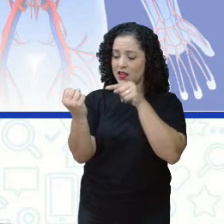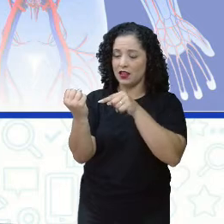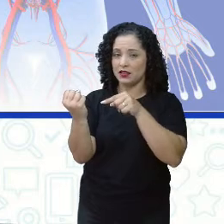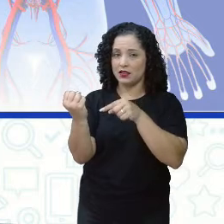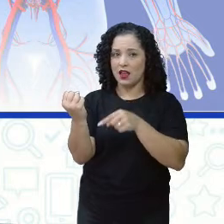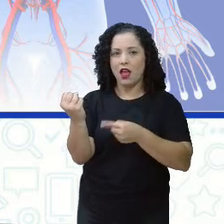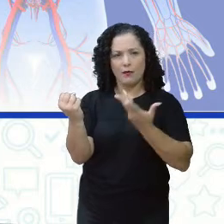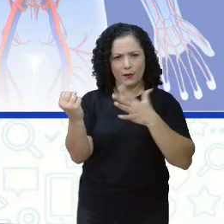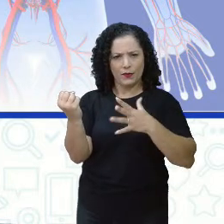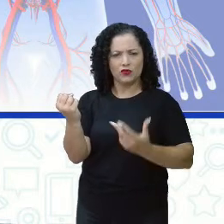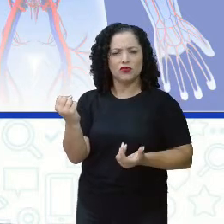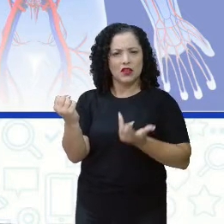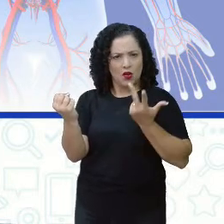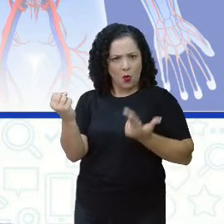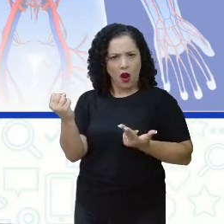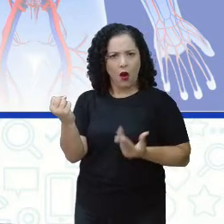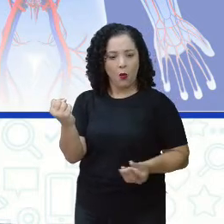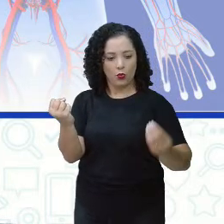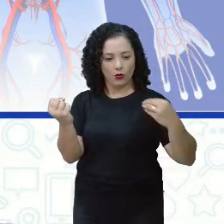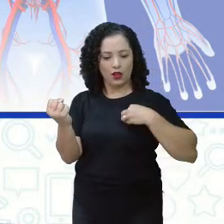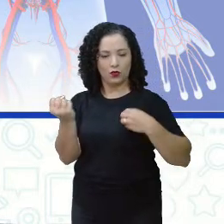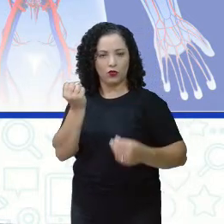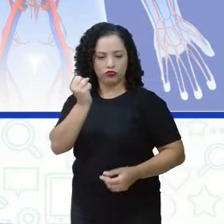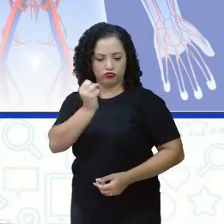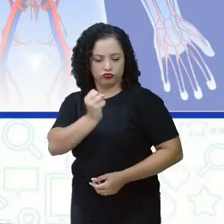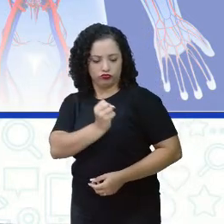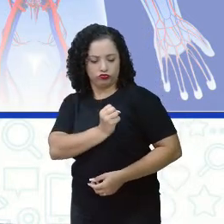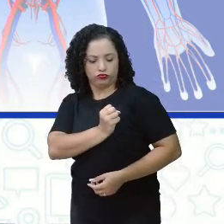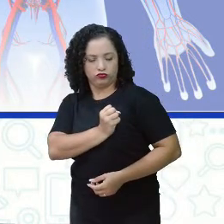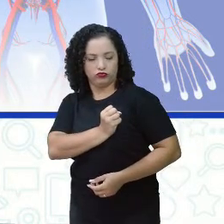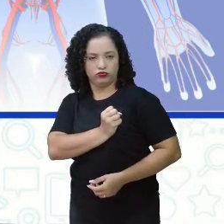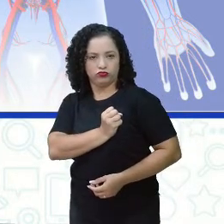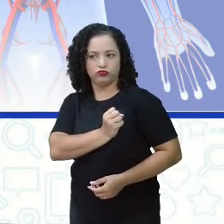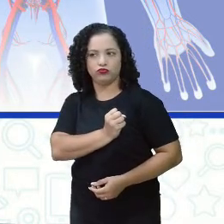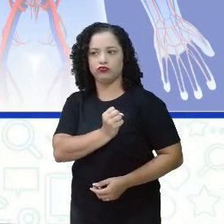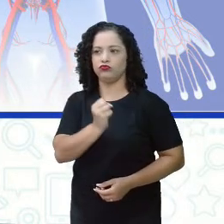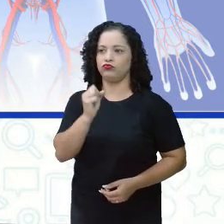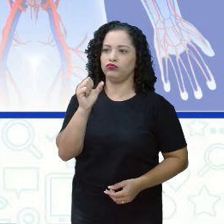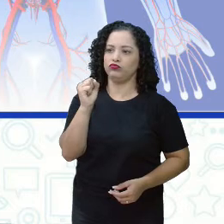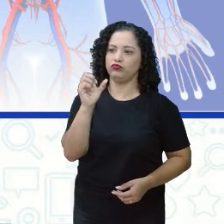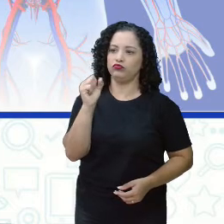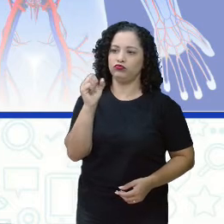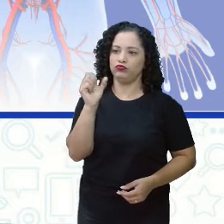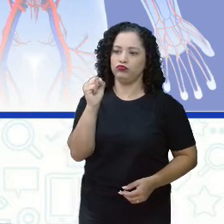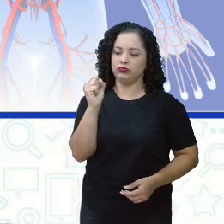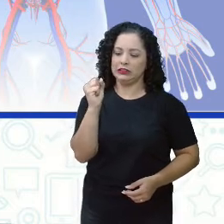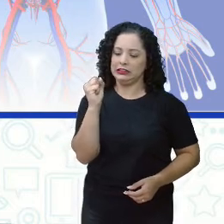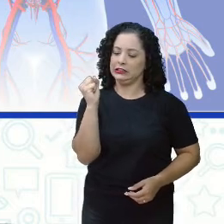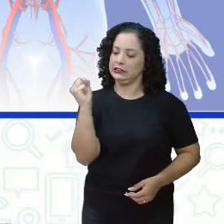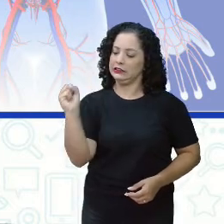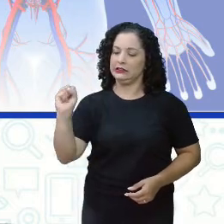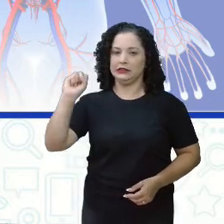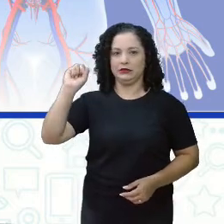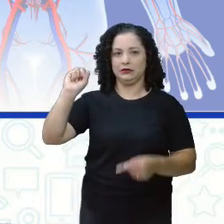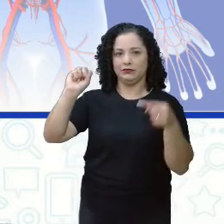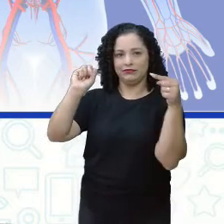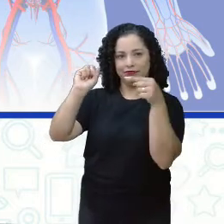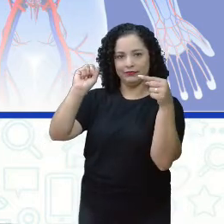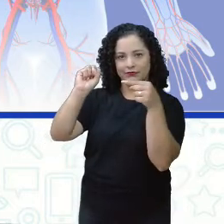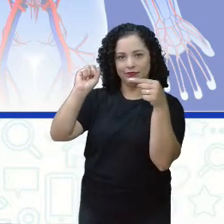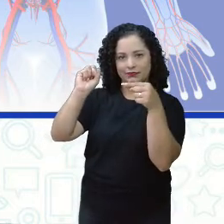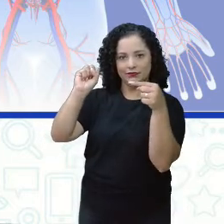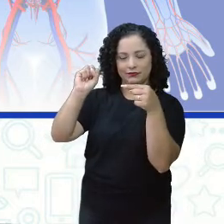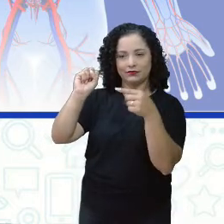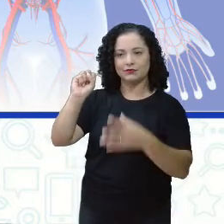volume. Então, façam vocês aí em casa. Apertem bastante aí, né, os dedos, tentando fechar ao máximo a mão